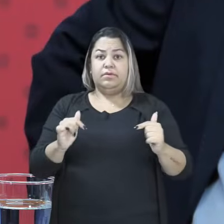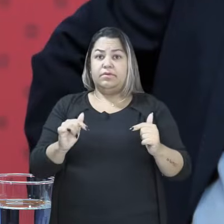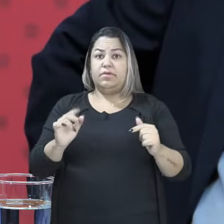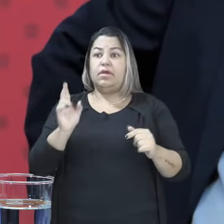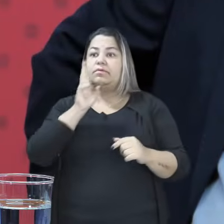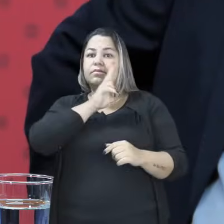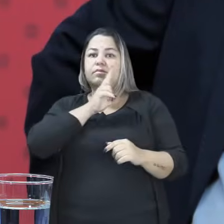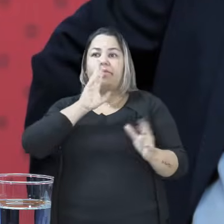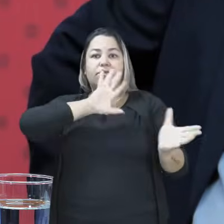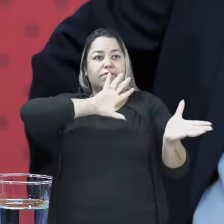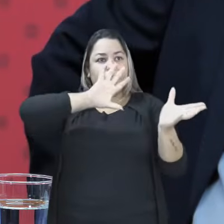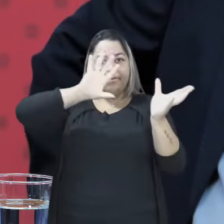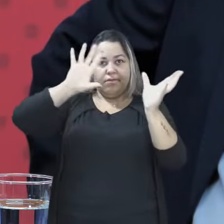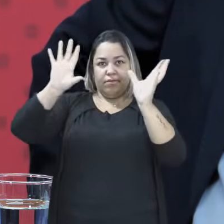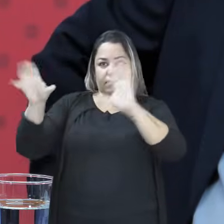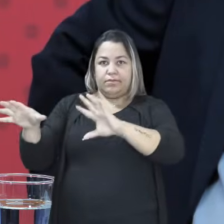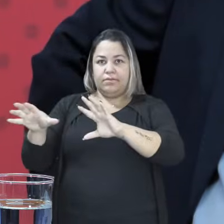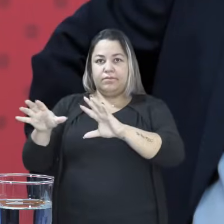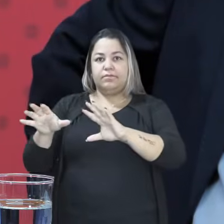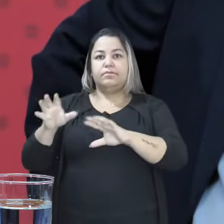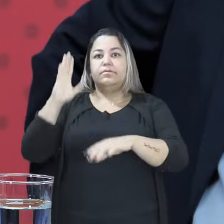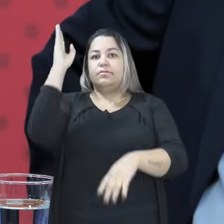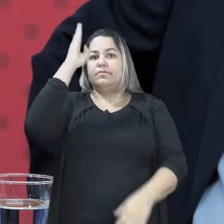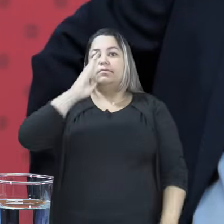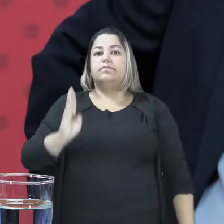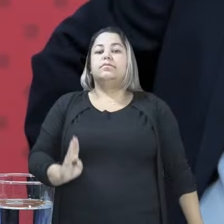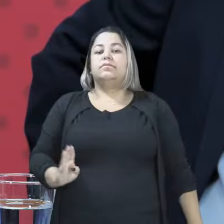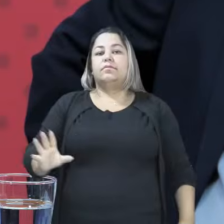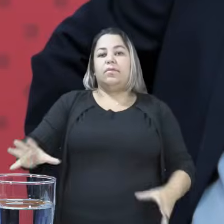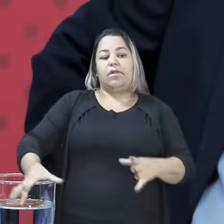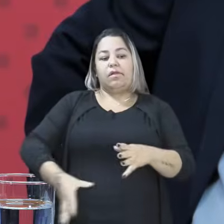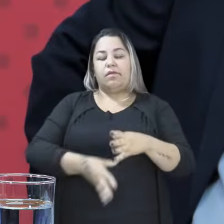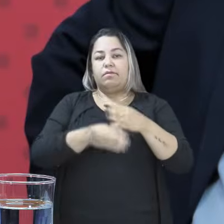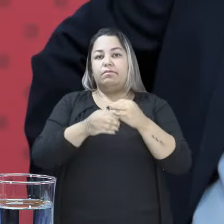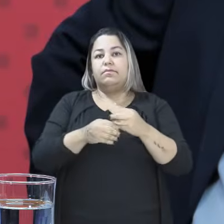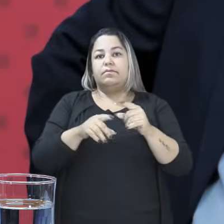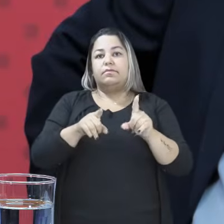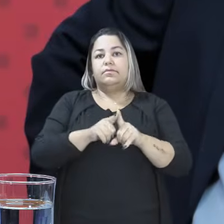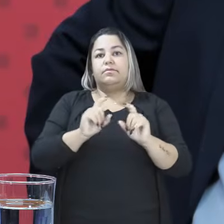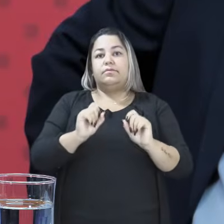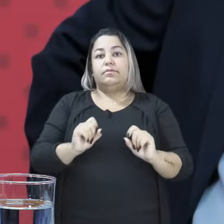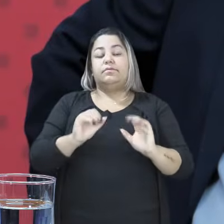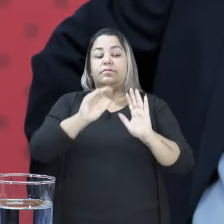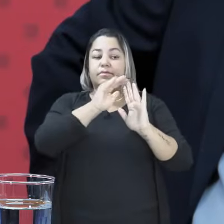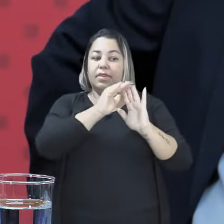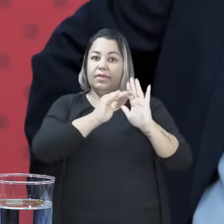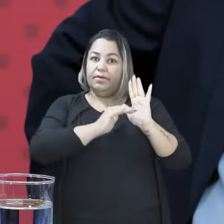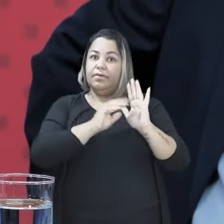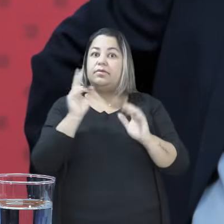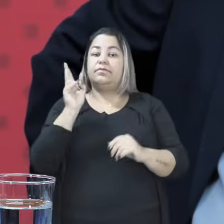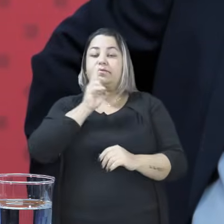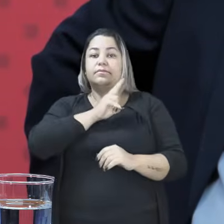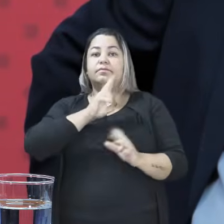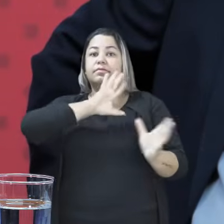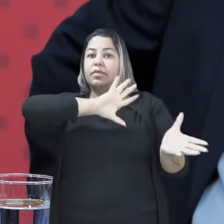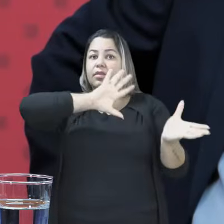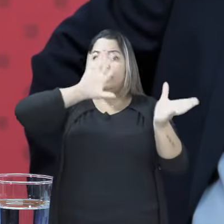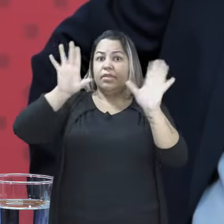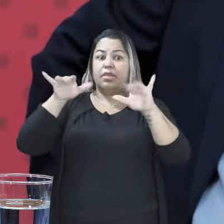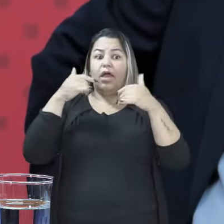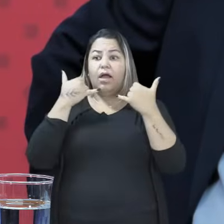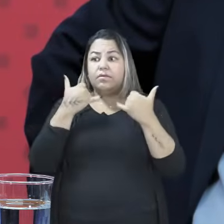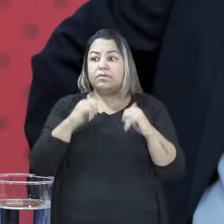climática. O partido tem que pôr na sua formulação programática a questão da urgência climática, da transição